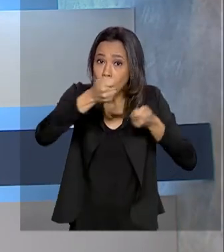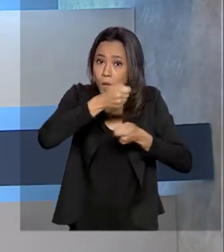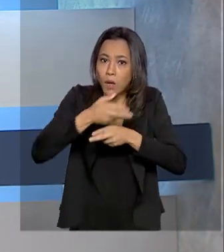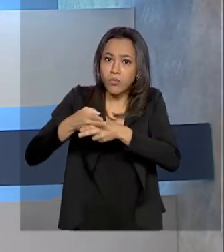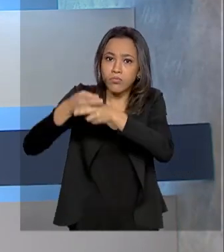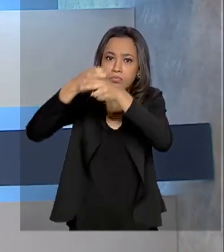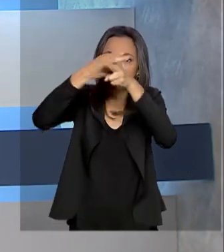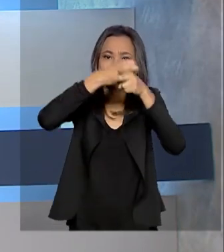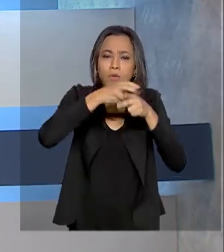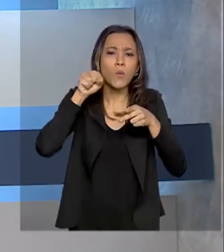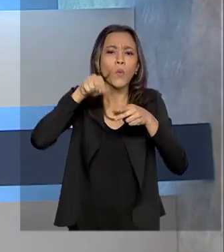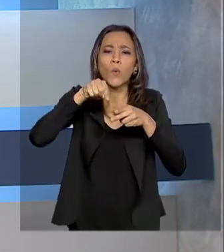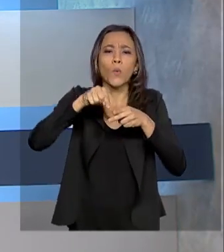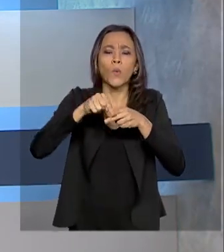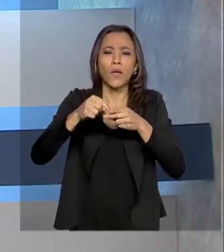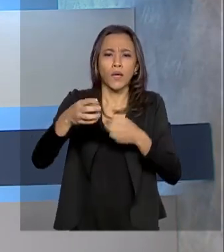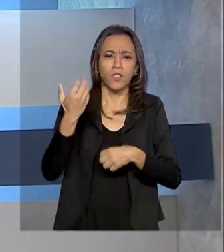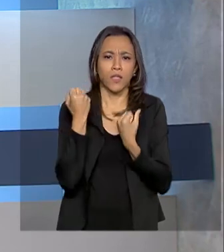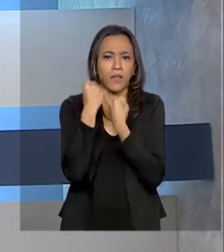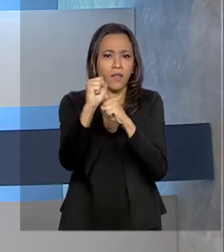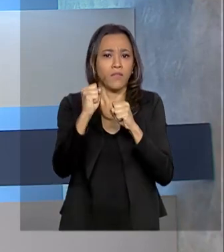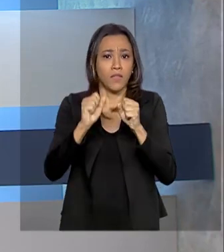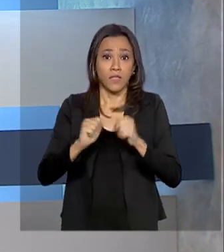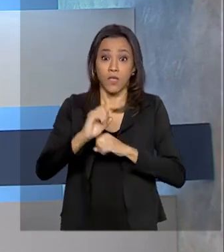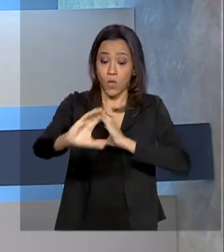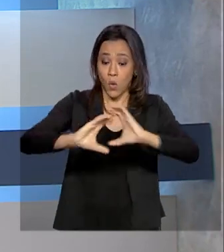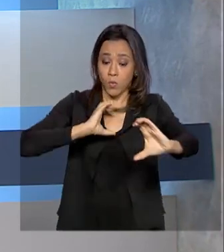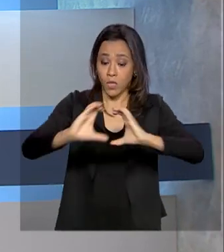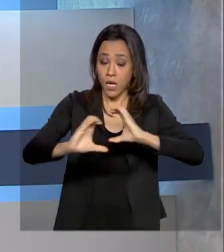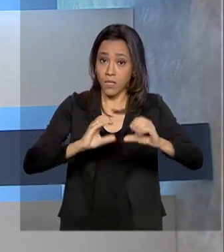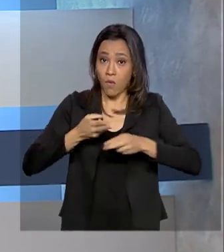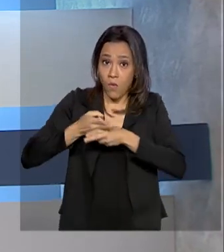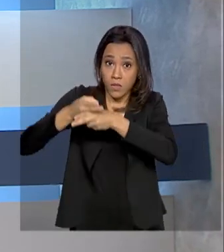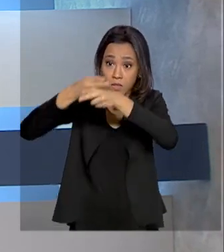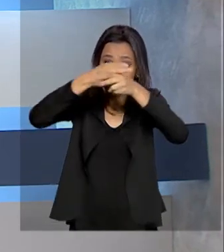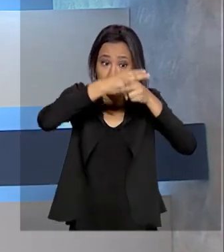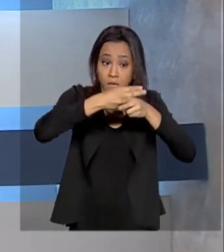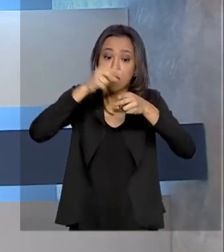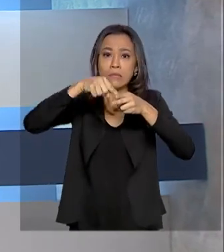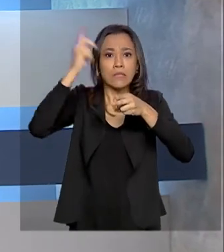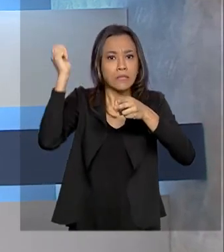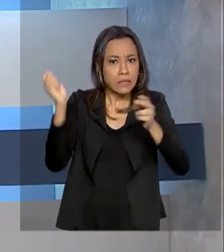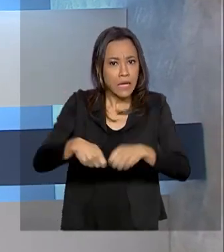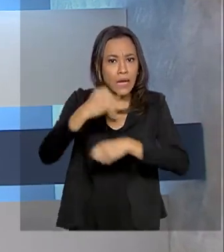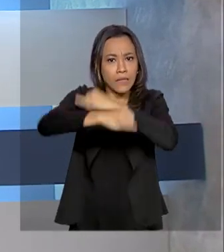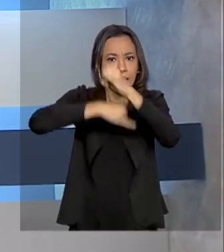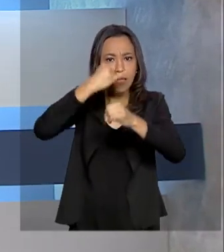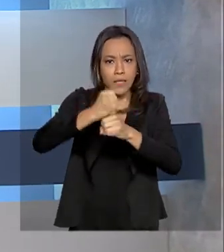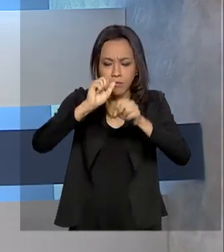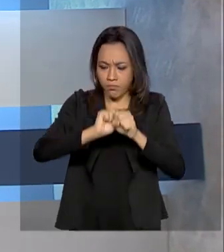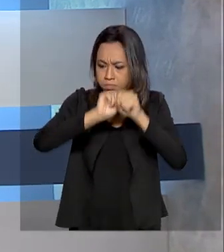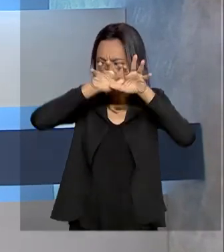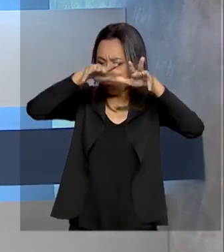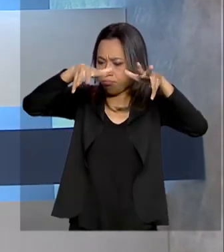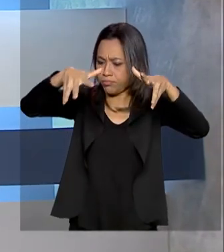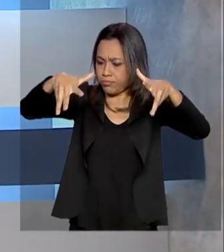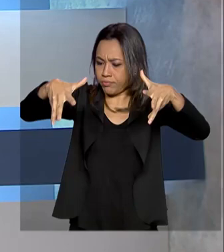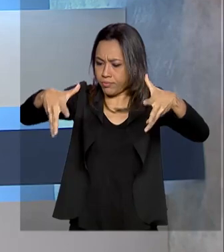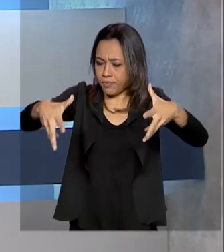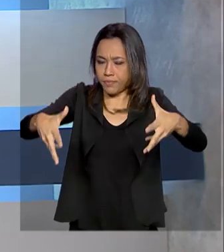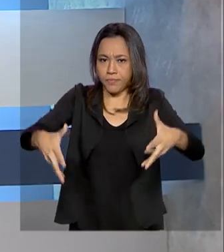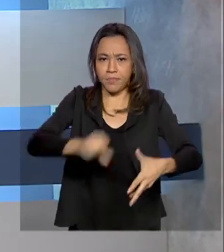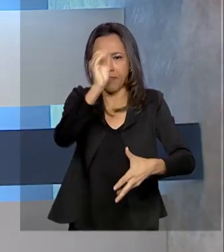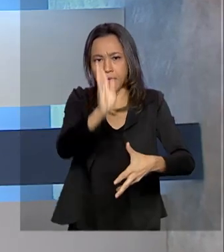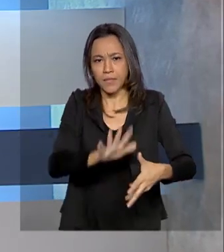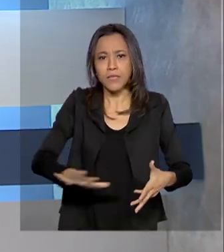de defesa e comunicações estratégicas. O satélite é capaz de fornecer internet banda larga de alta velocidade para todo o